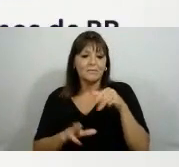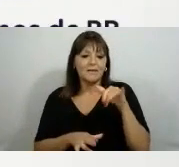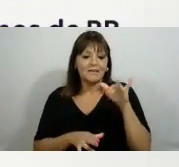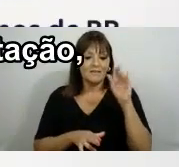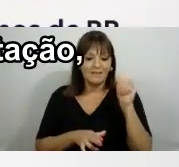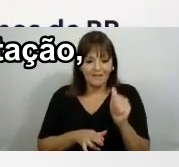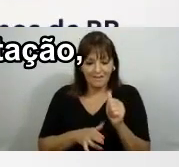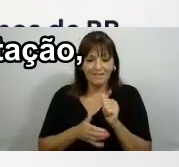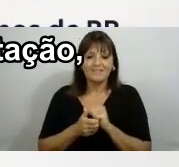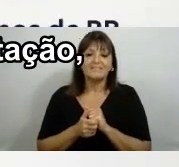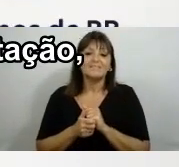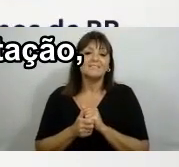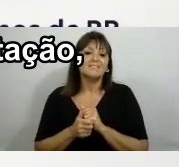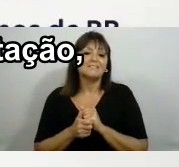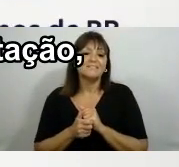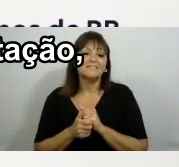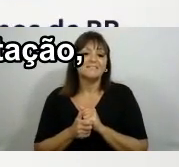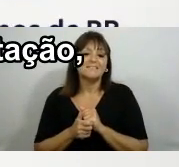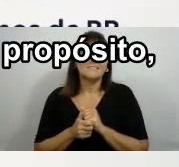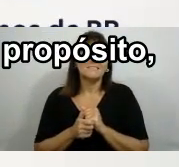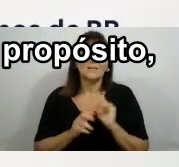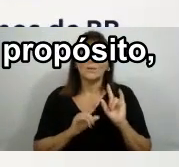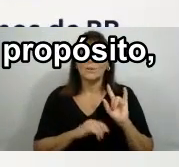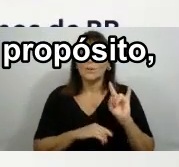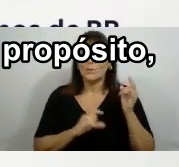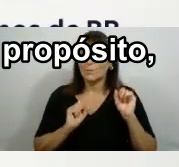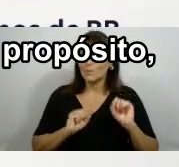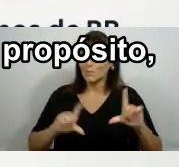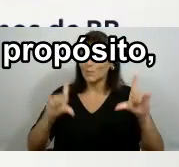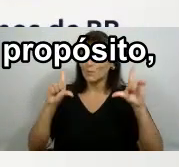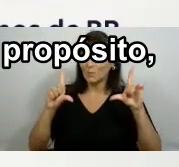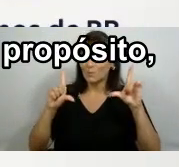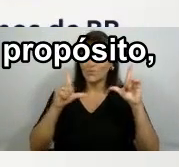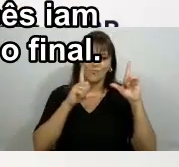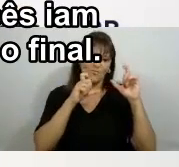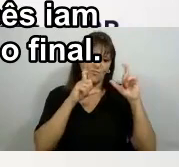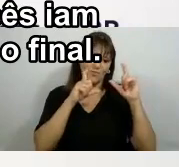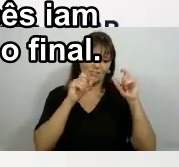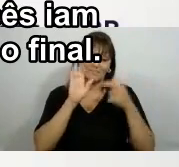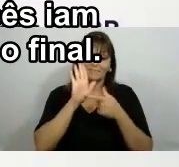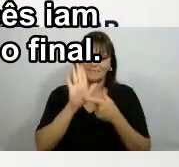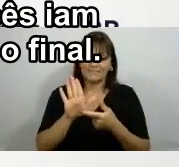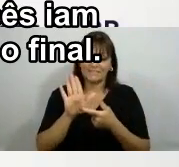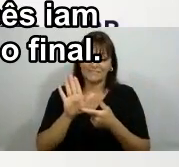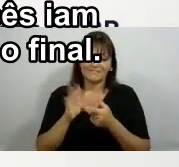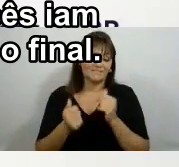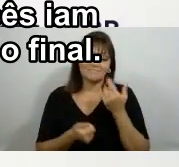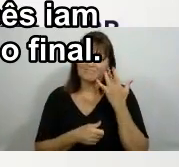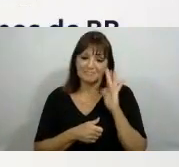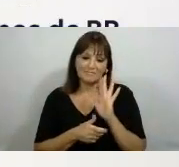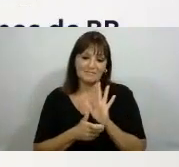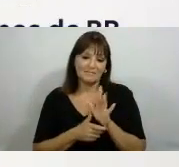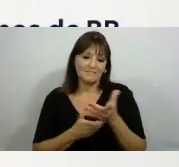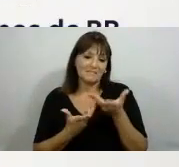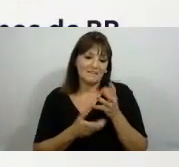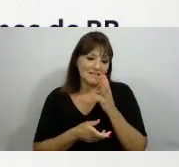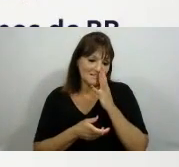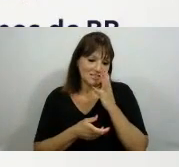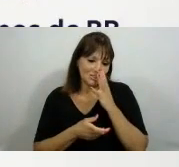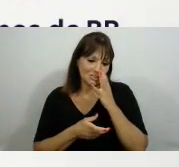é minha fotinha e minha apresentação, que eu não trouxe lá no começo, de propósito, porque eu não sabia nem se vocês iam querer assistir essa palestra até o